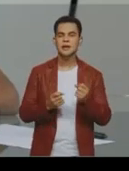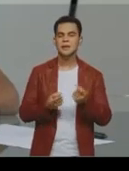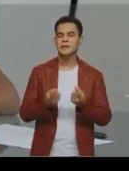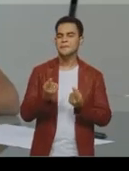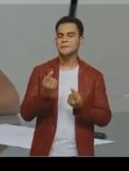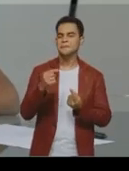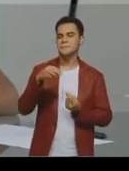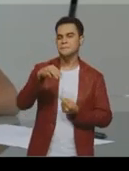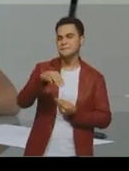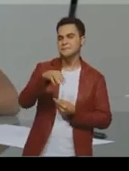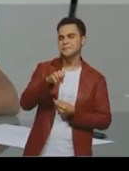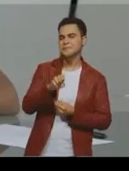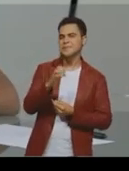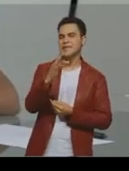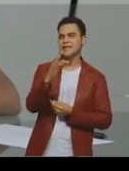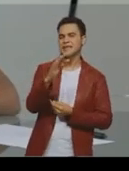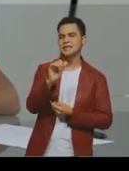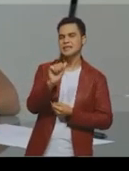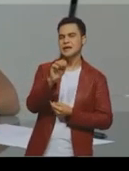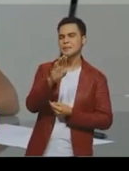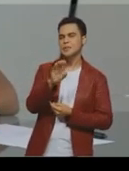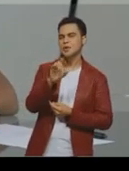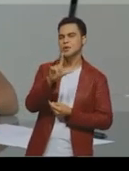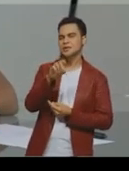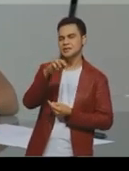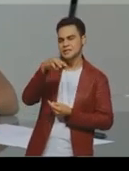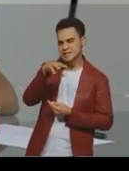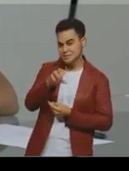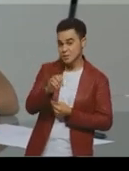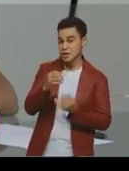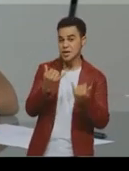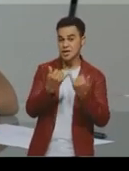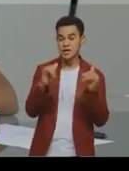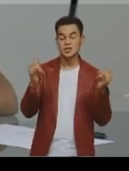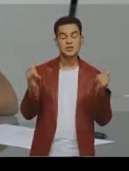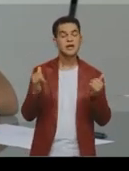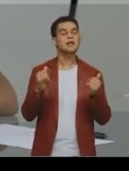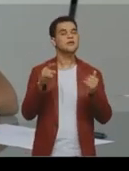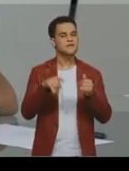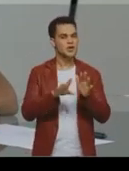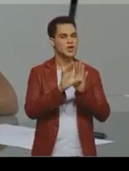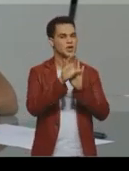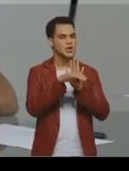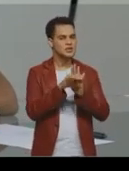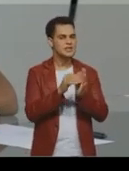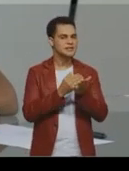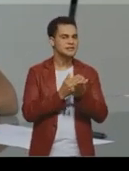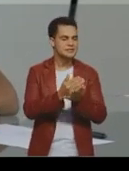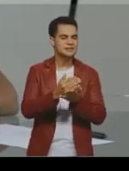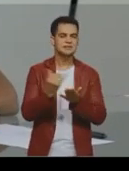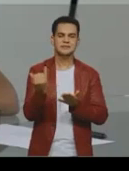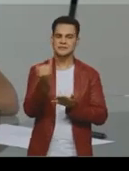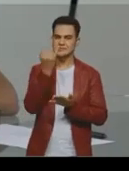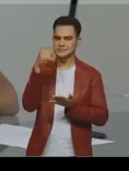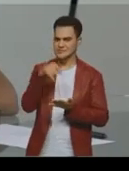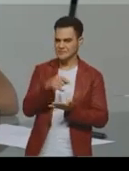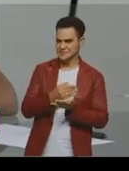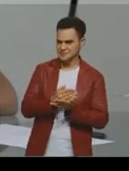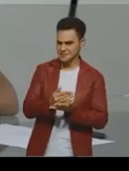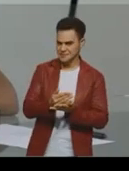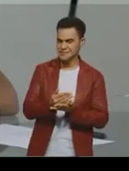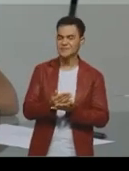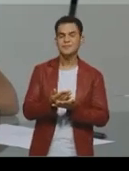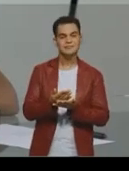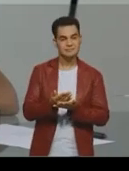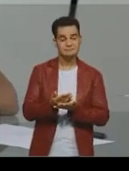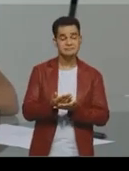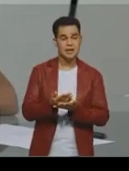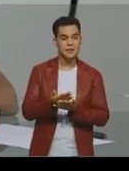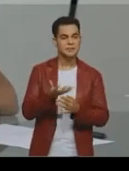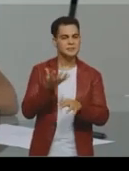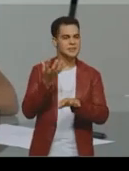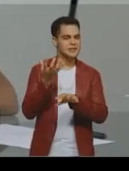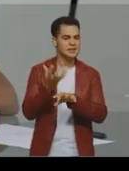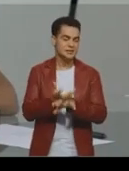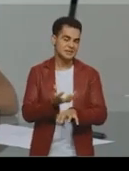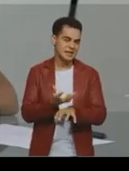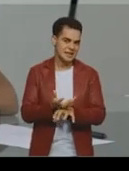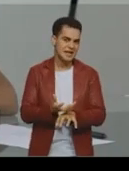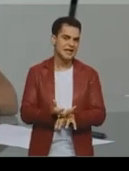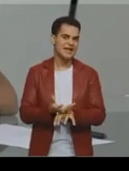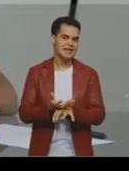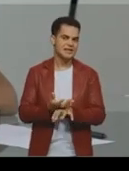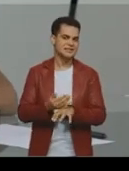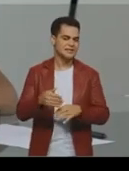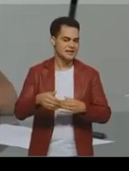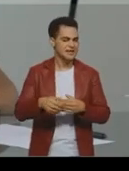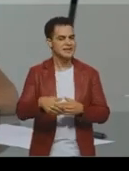energético, dando aqueles conceitos iniciais que são necessários, né, para as matérias que estão para vir aí